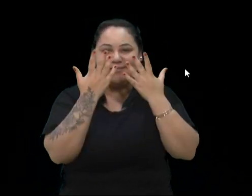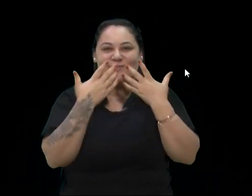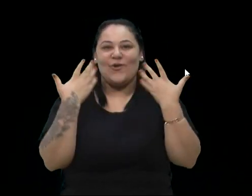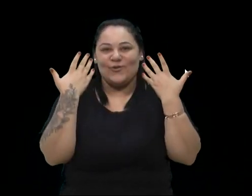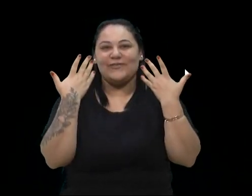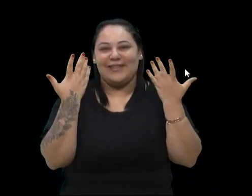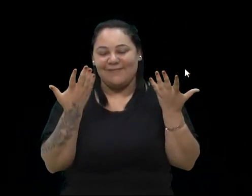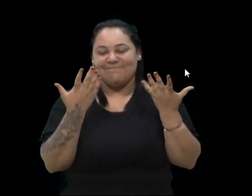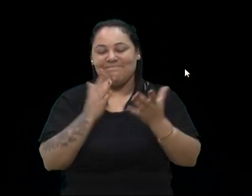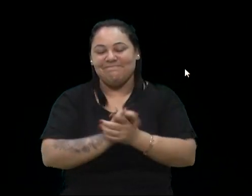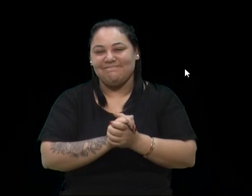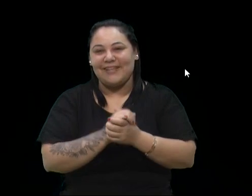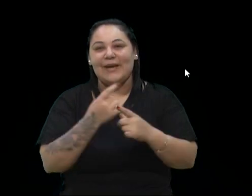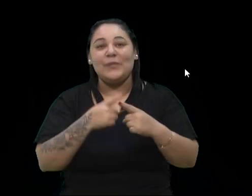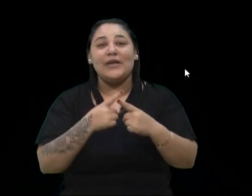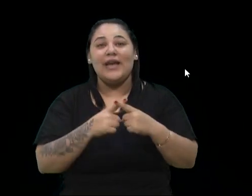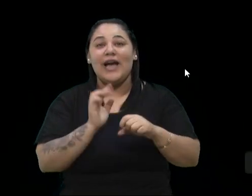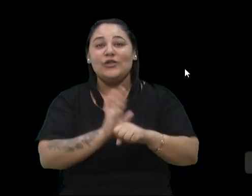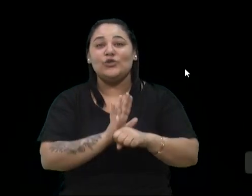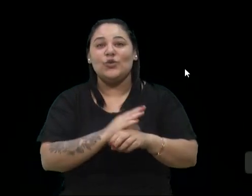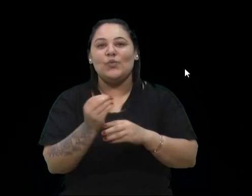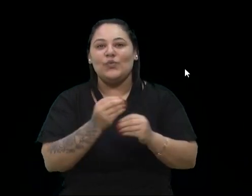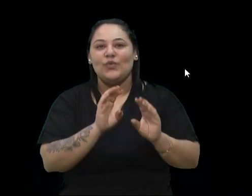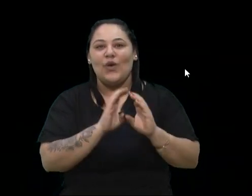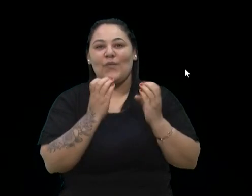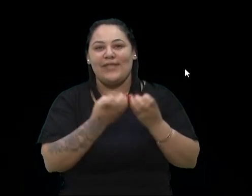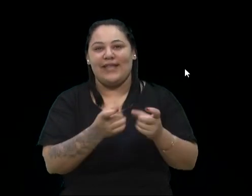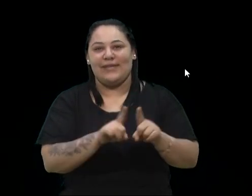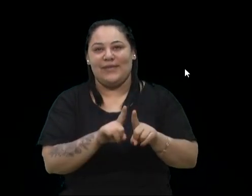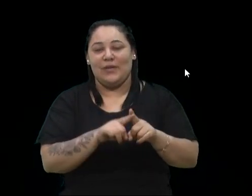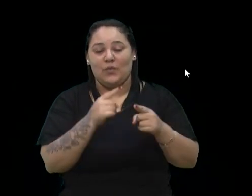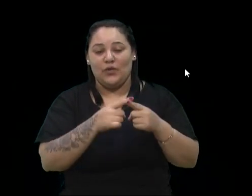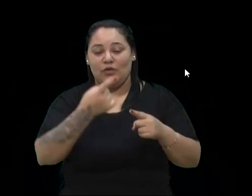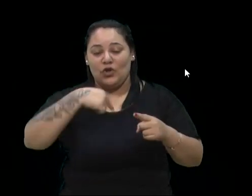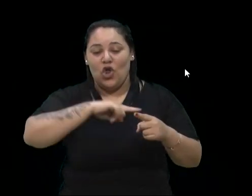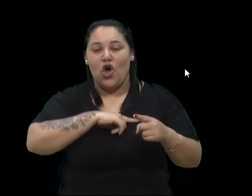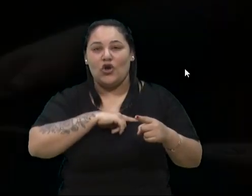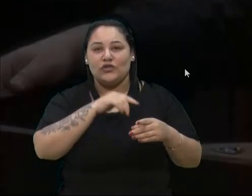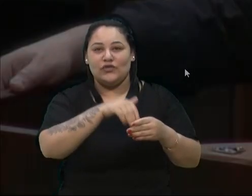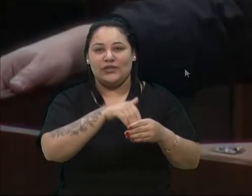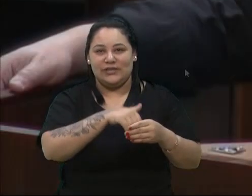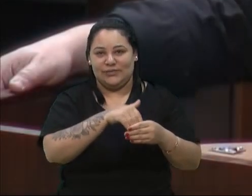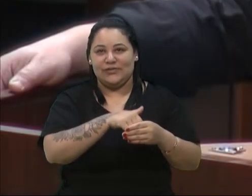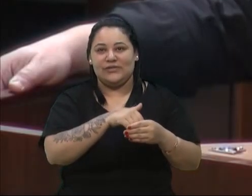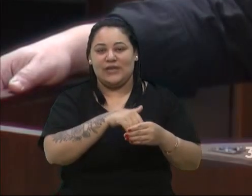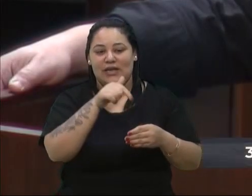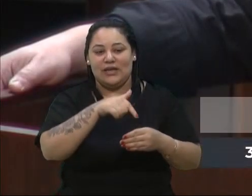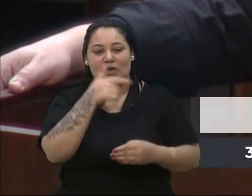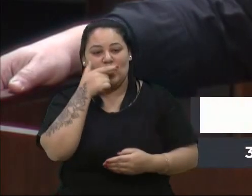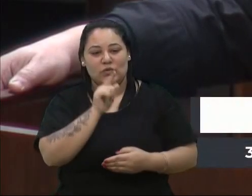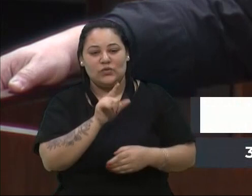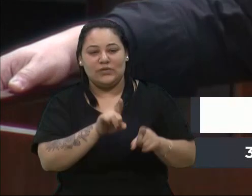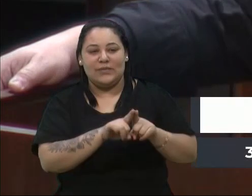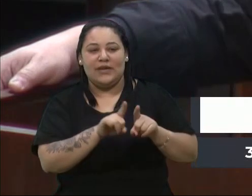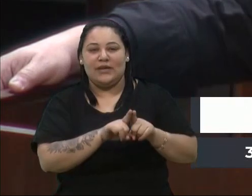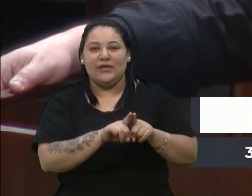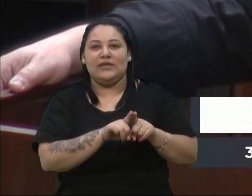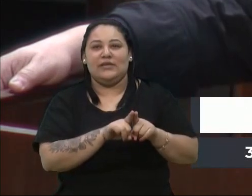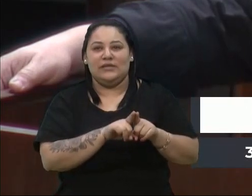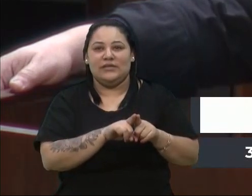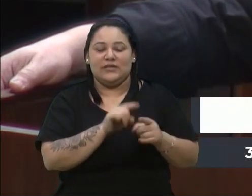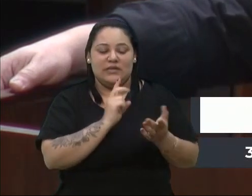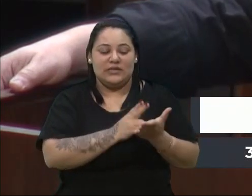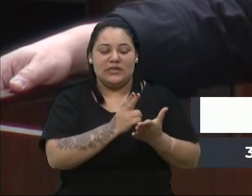ele feliz, porque o que a gente aqui votou e o que essa classe conquistou foram sempre